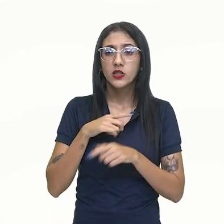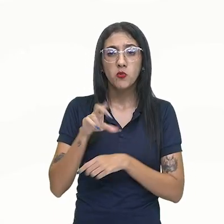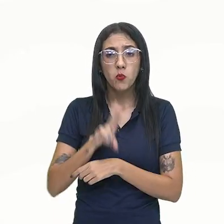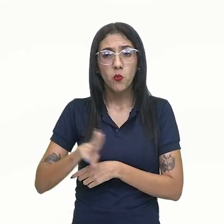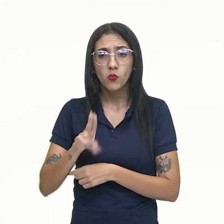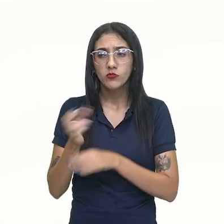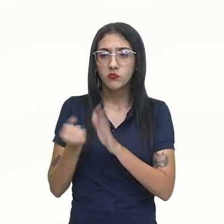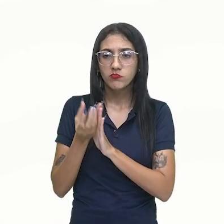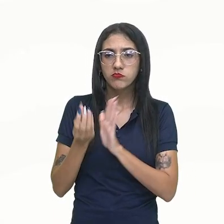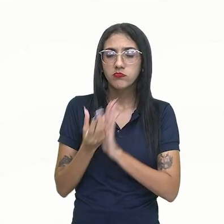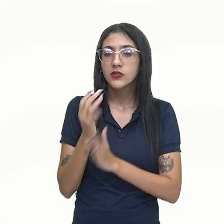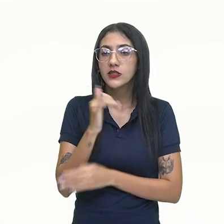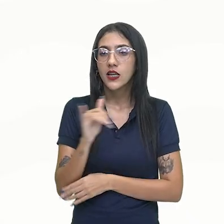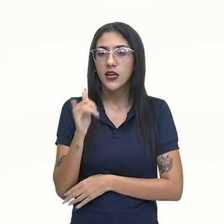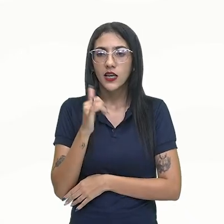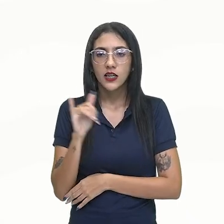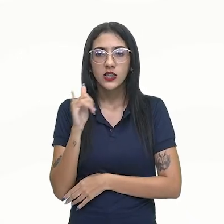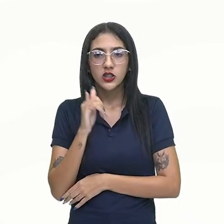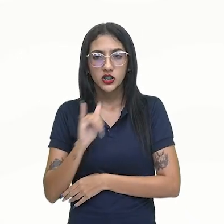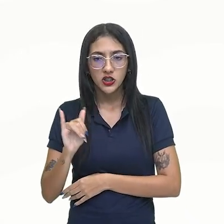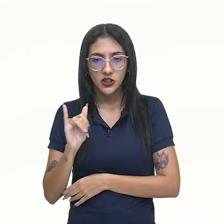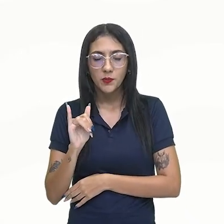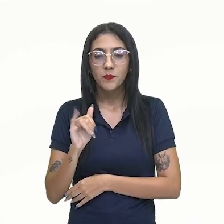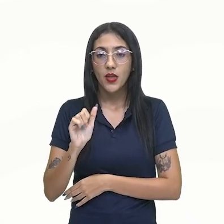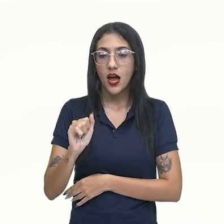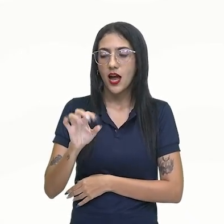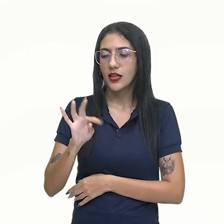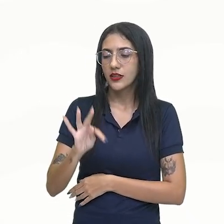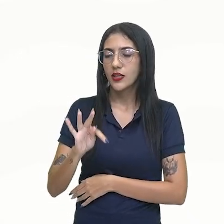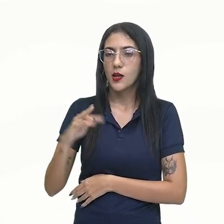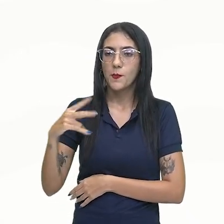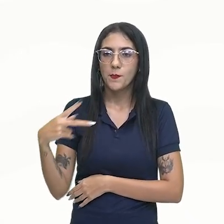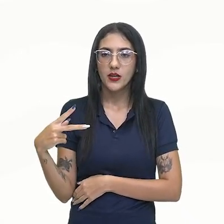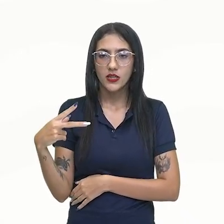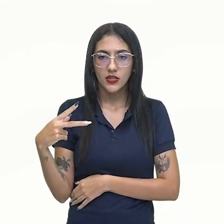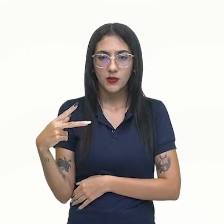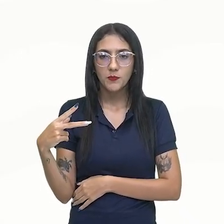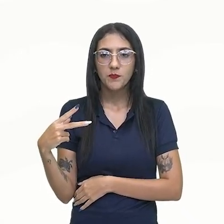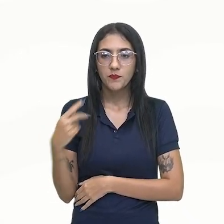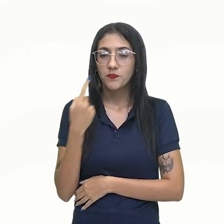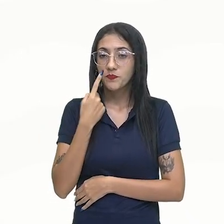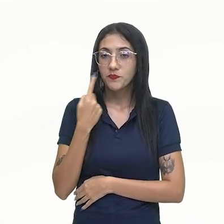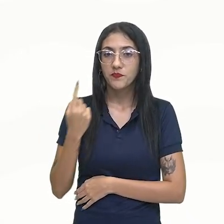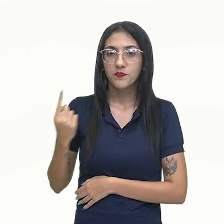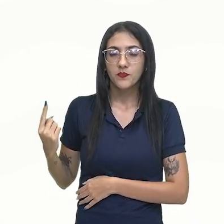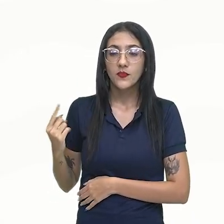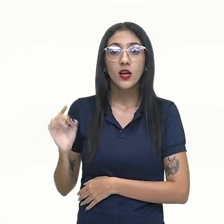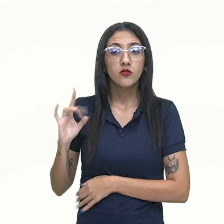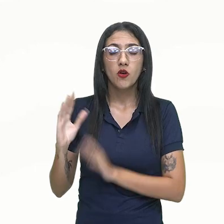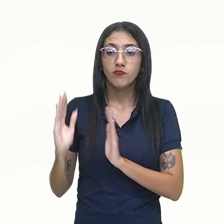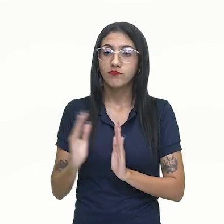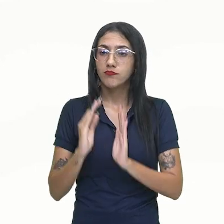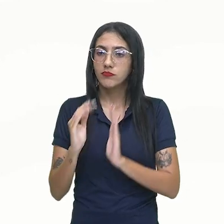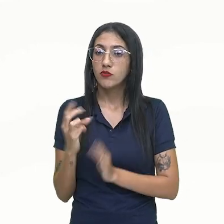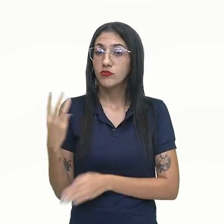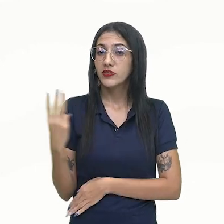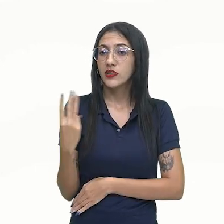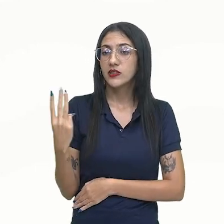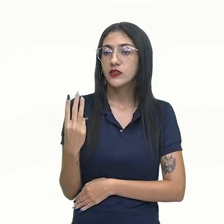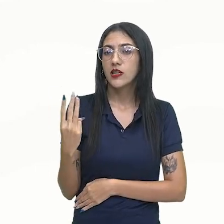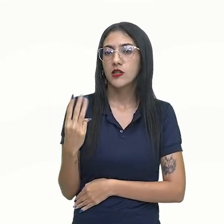expressivo de energia em formato de ATP, que é adenosina trifosfato, vai ser no